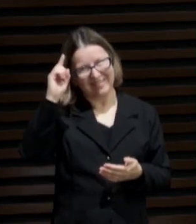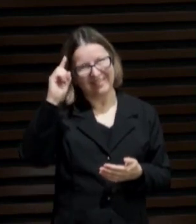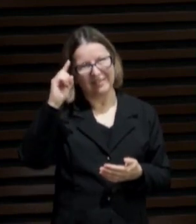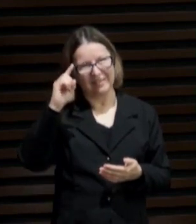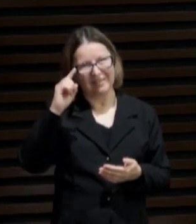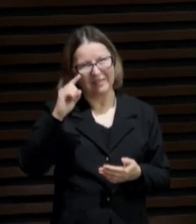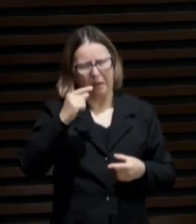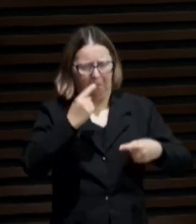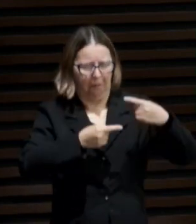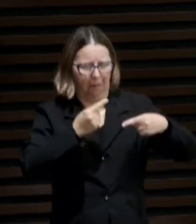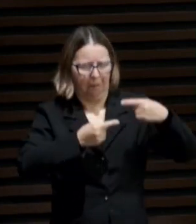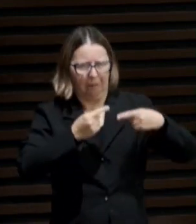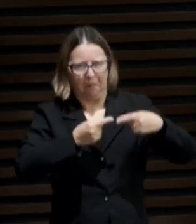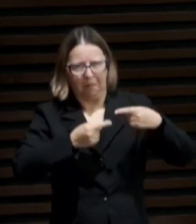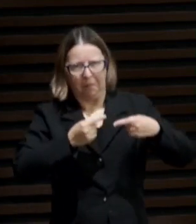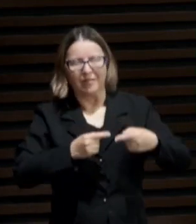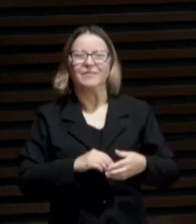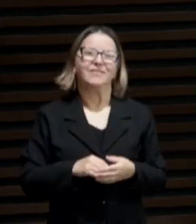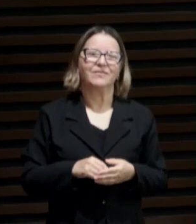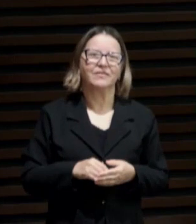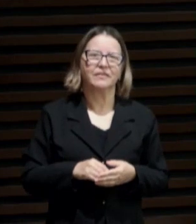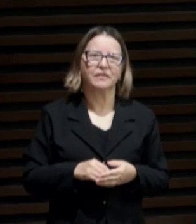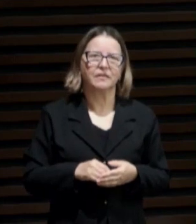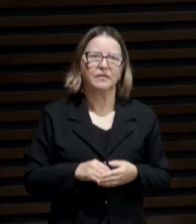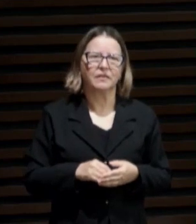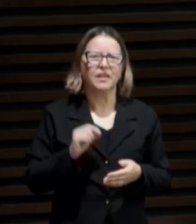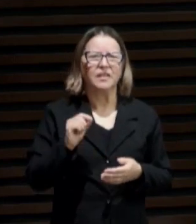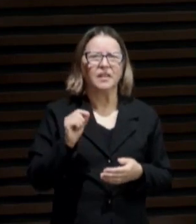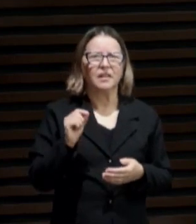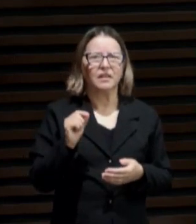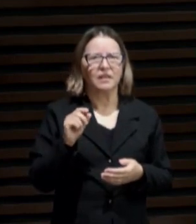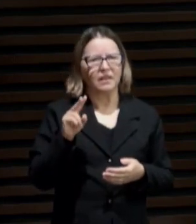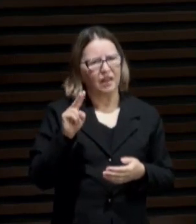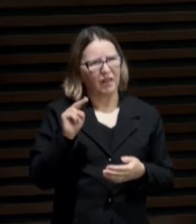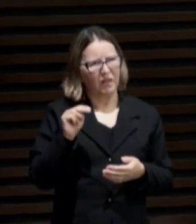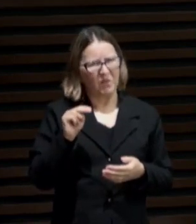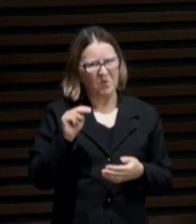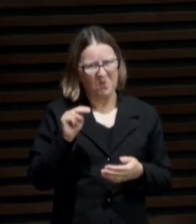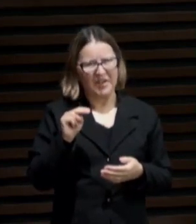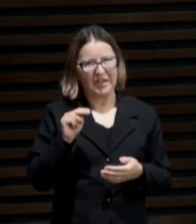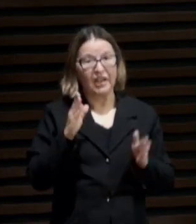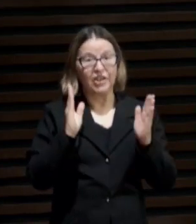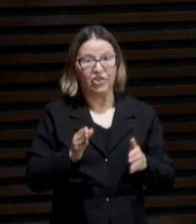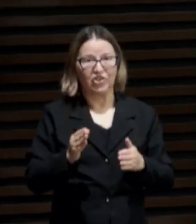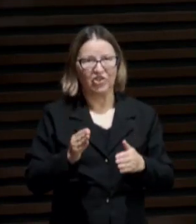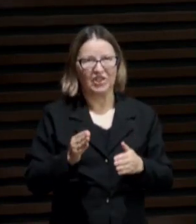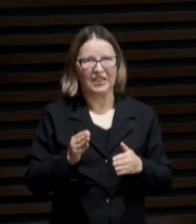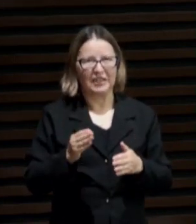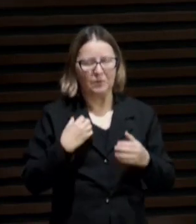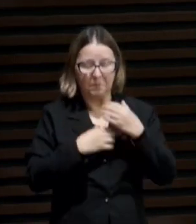verdadeira guerra em nosso falar. Quem de nós nunca foi ferido por palavras? Ou pior, quem de